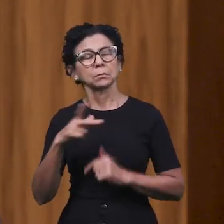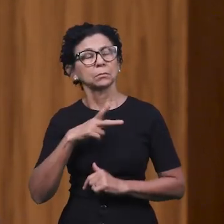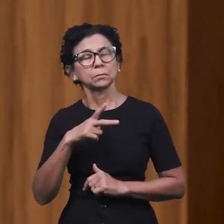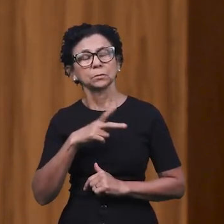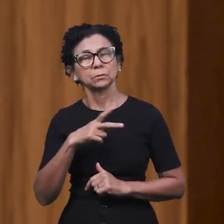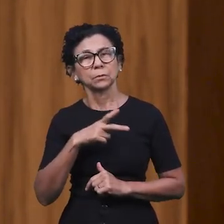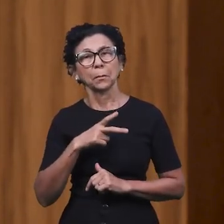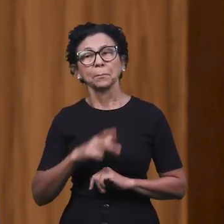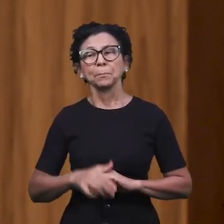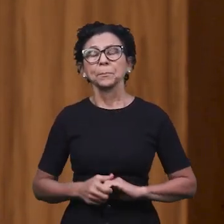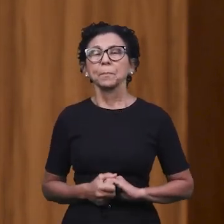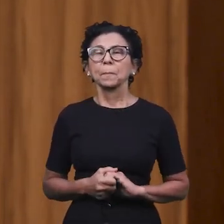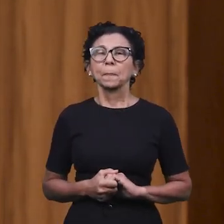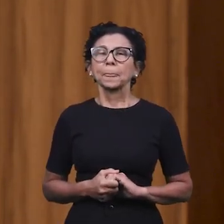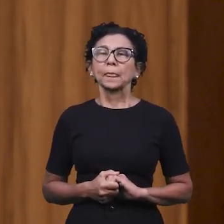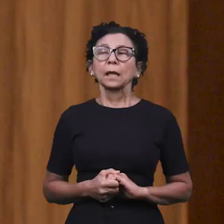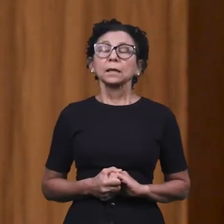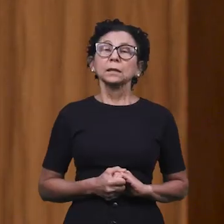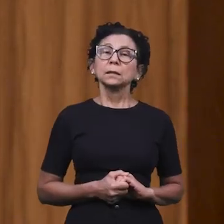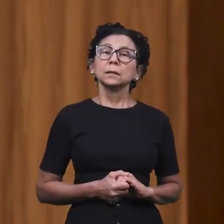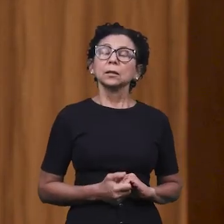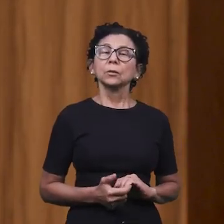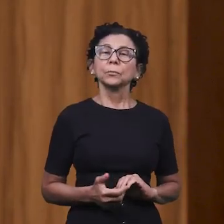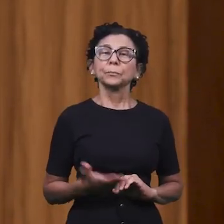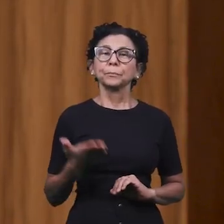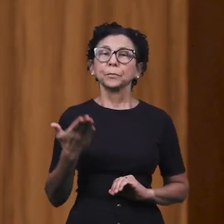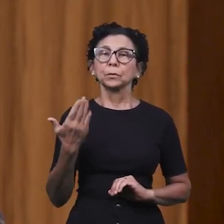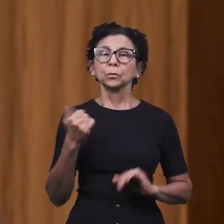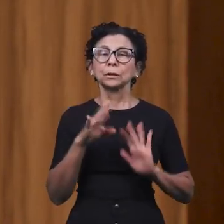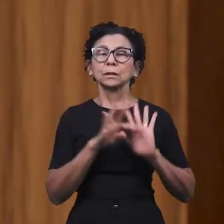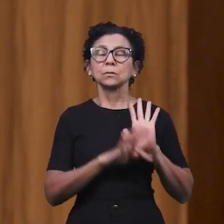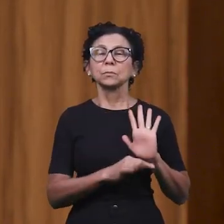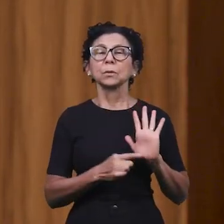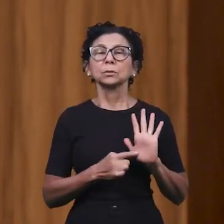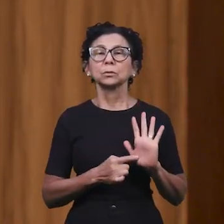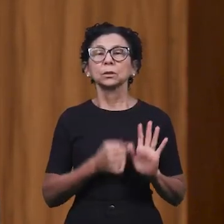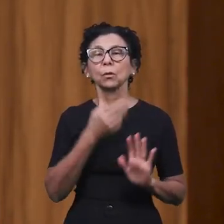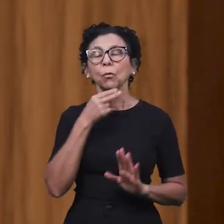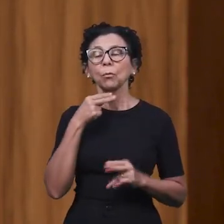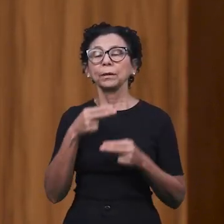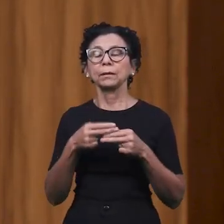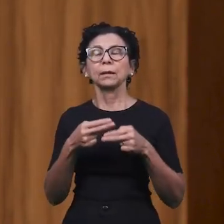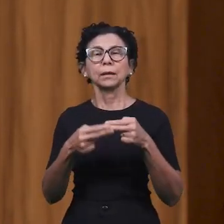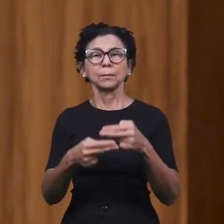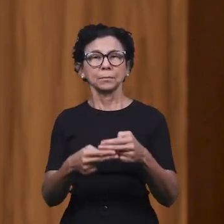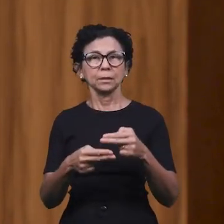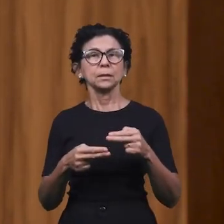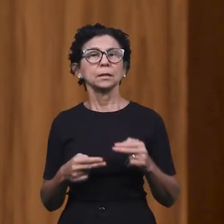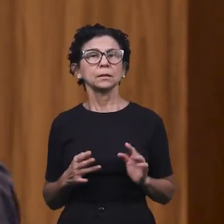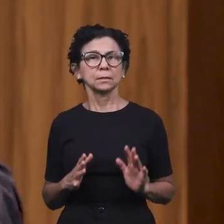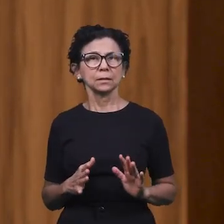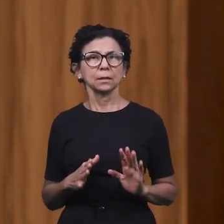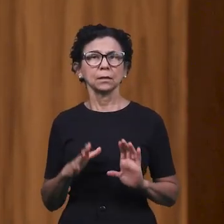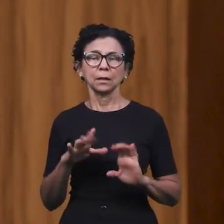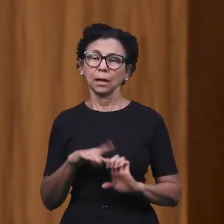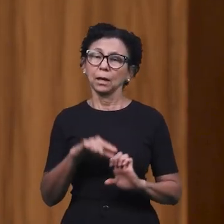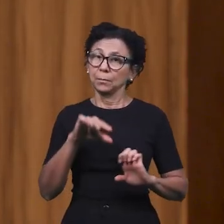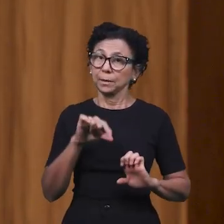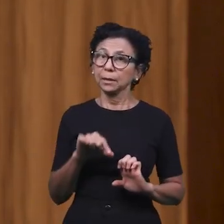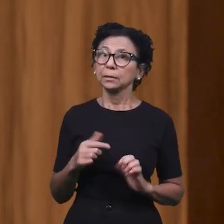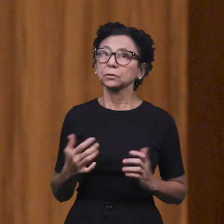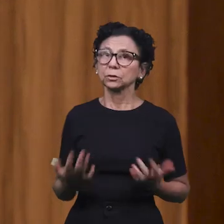né, uma atividade através da necessidade. Isso também é importante a gente entender isso.